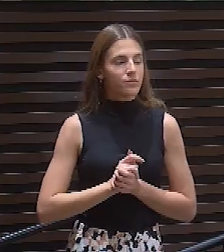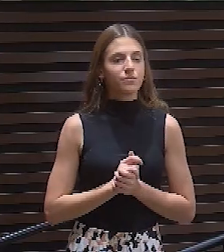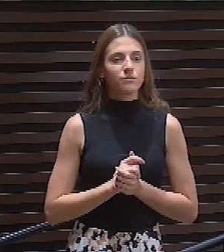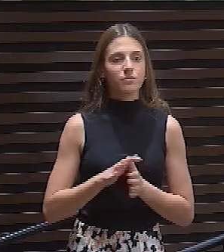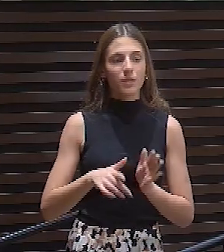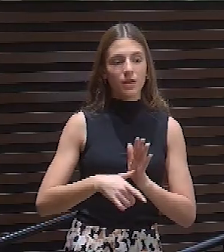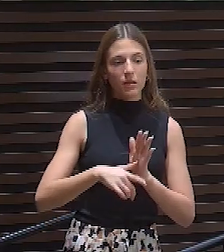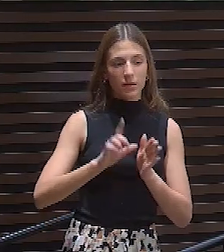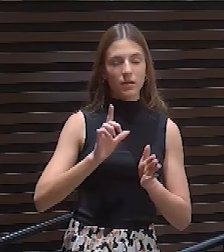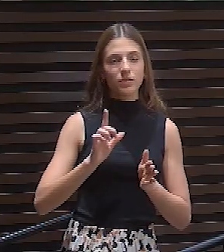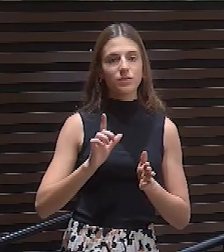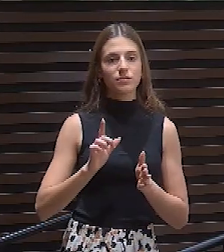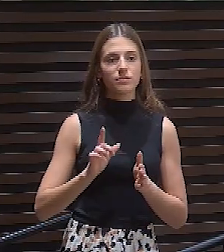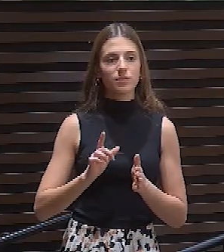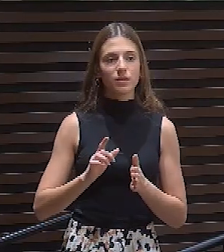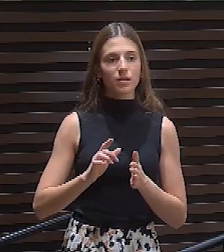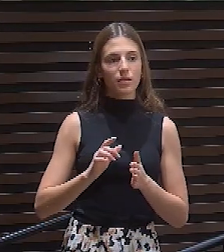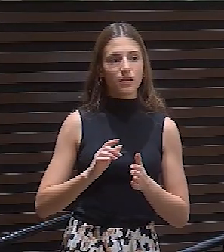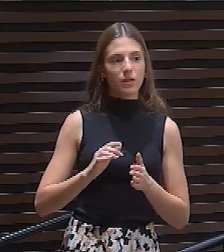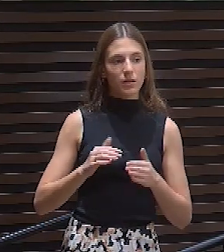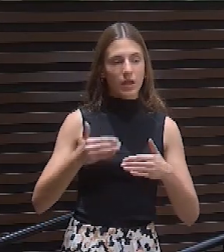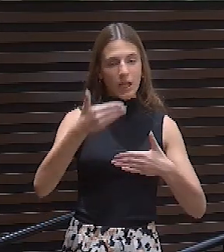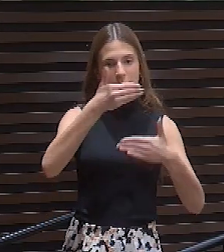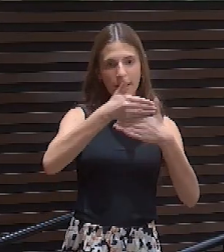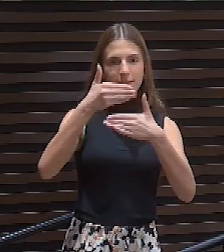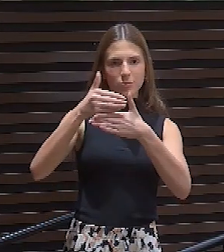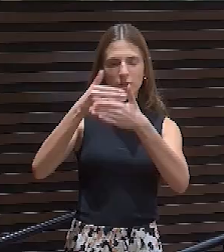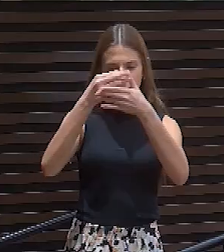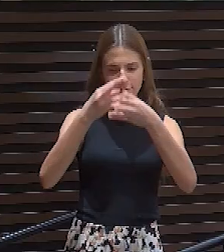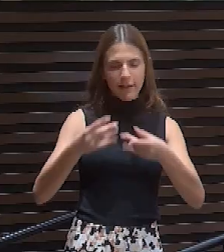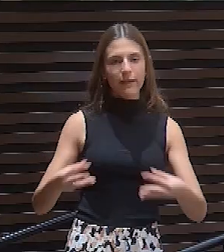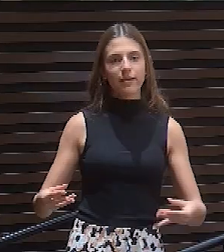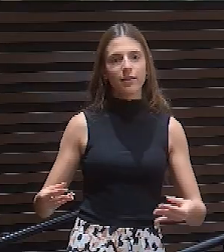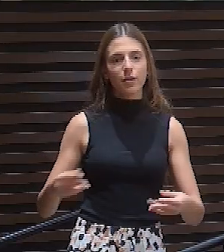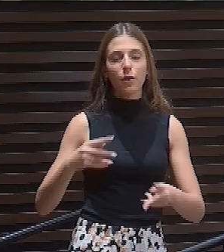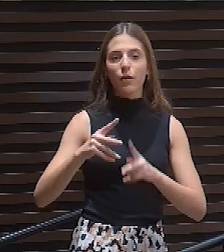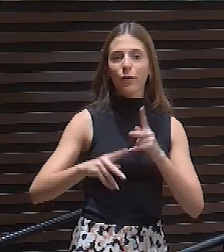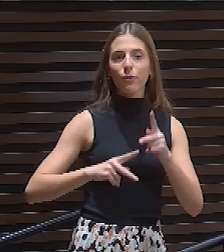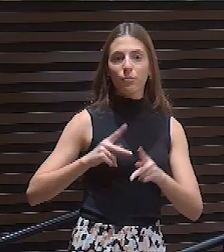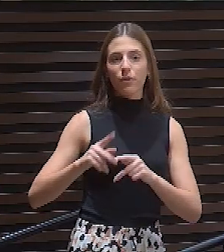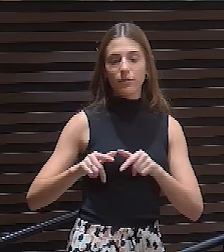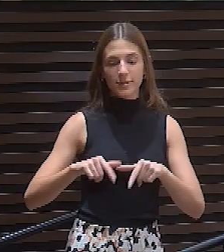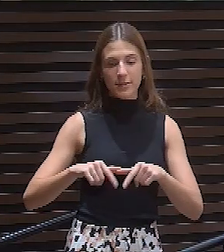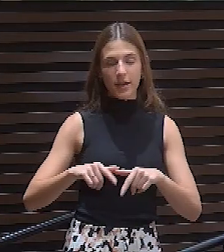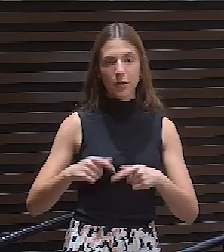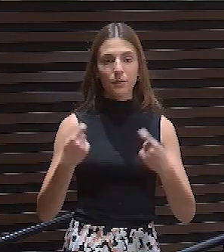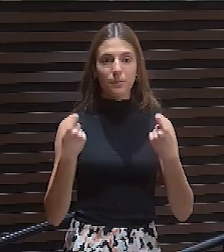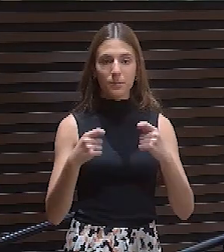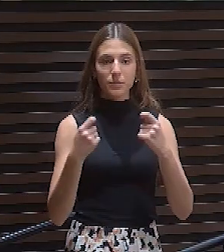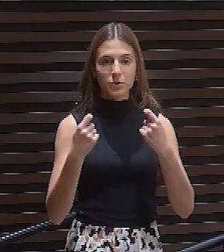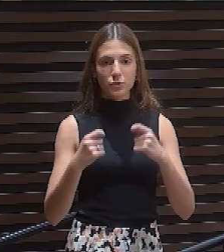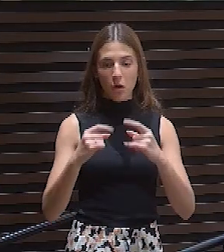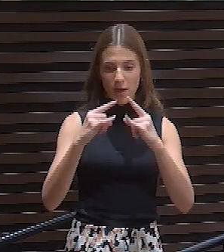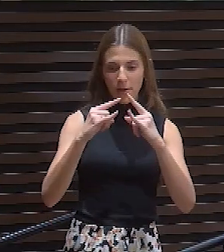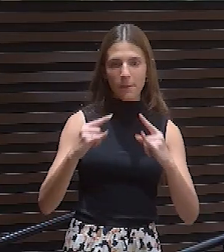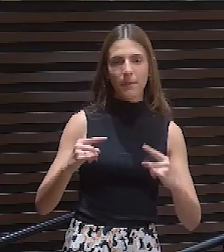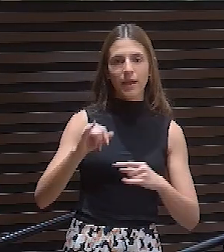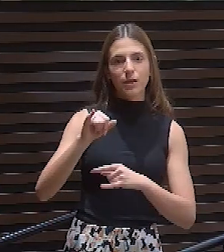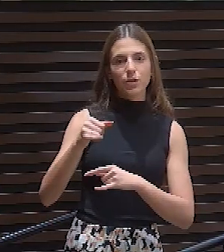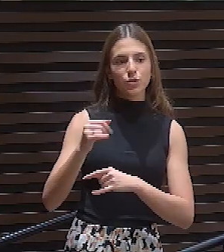Antes da queda das muralhas de Jericó, o povo de Israel teve que se acampar em Gilgal